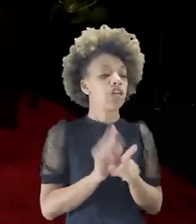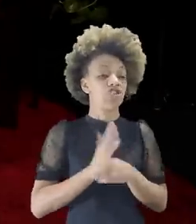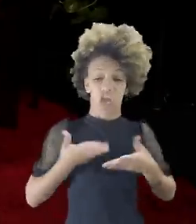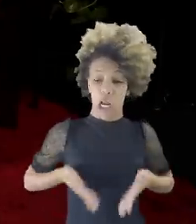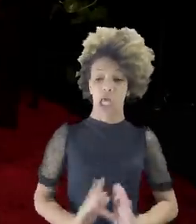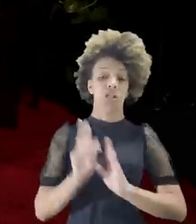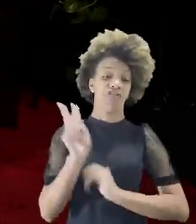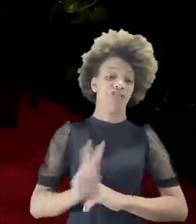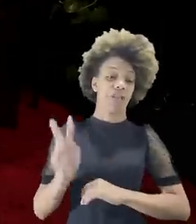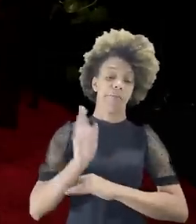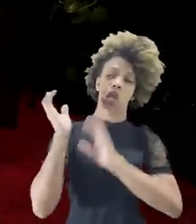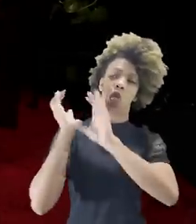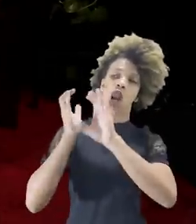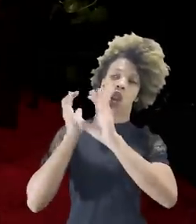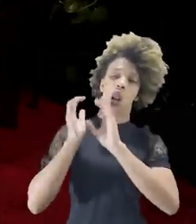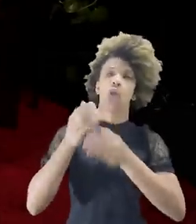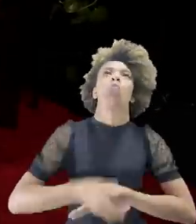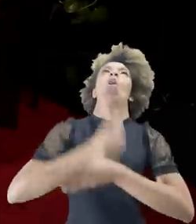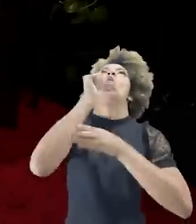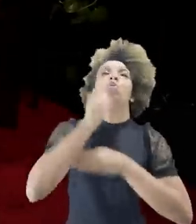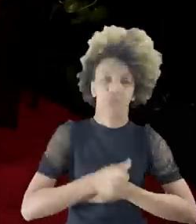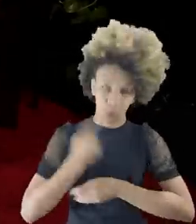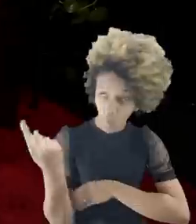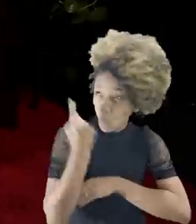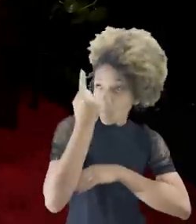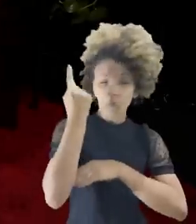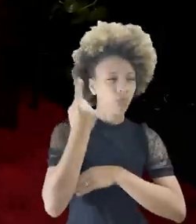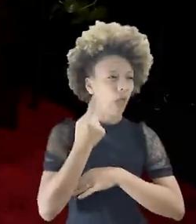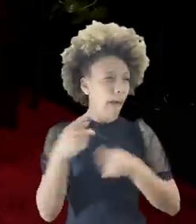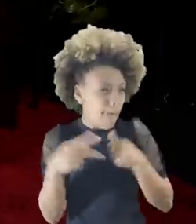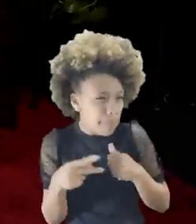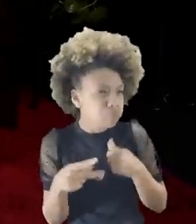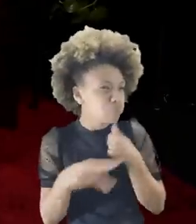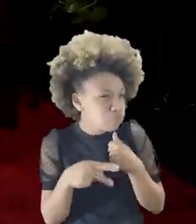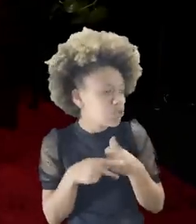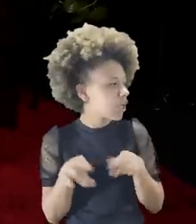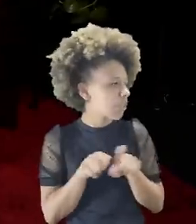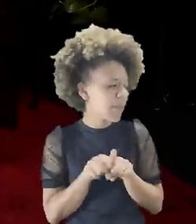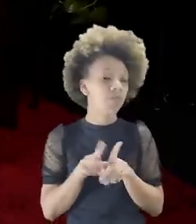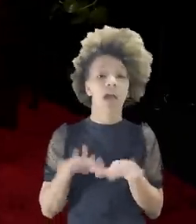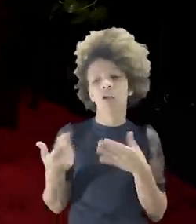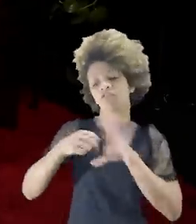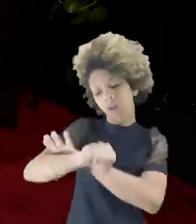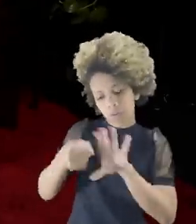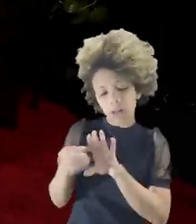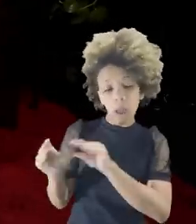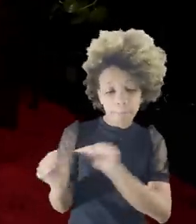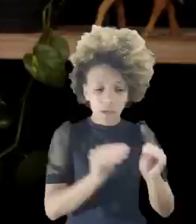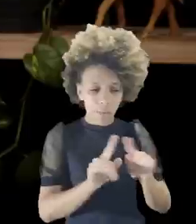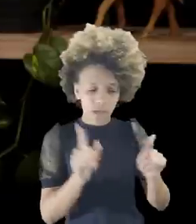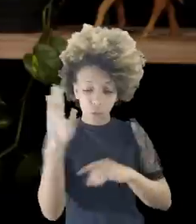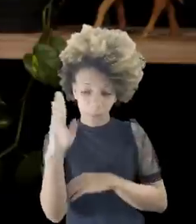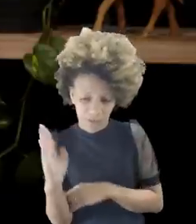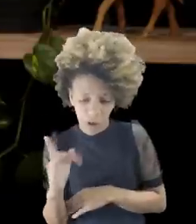de milk-shake todo forte proteína e isso faz com que o cara já tem incentivo desde cedo pô vai para o basquete e o brasileiro ele tem